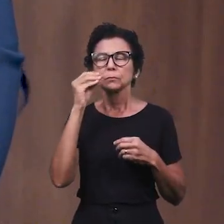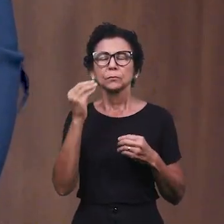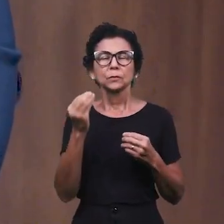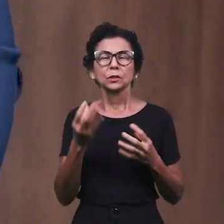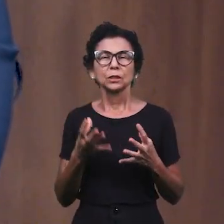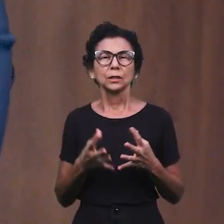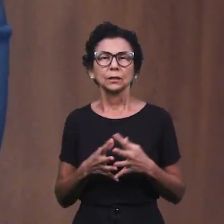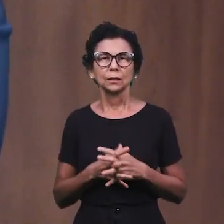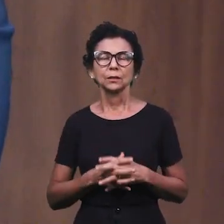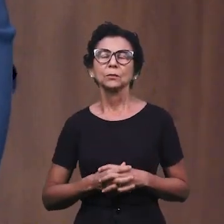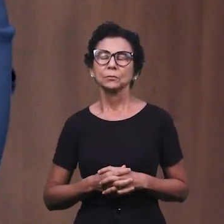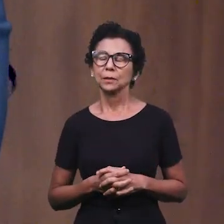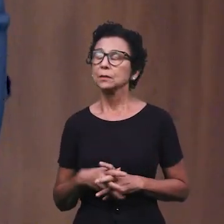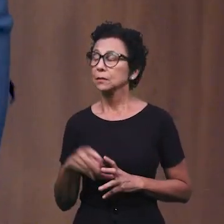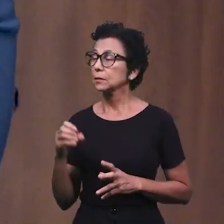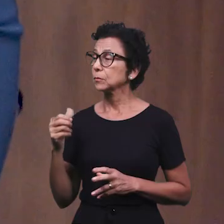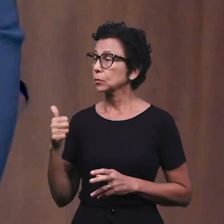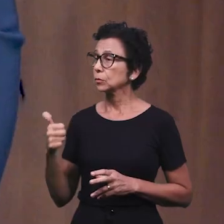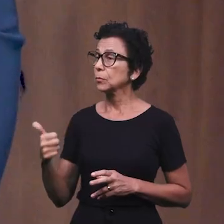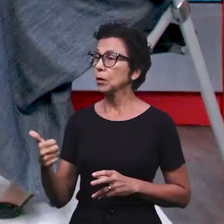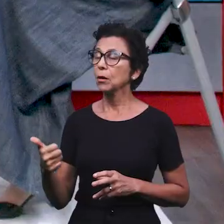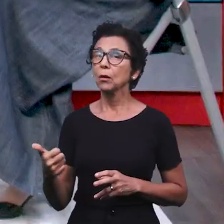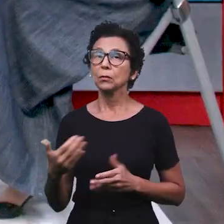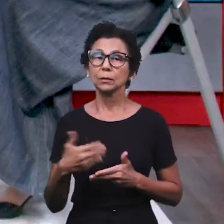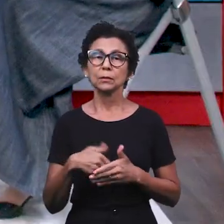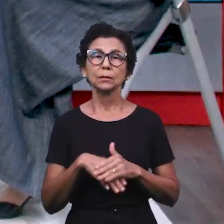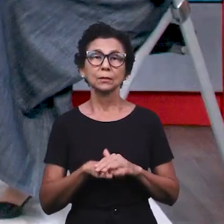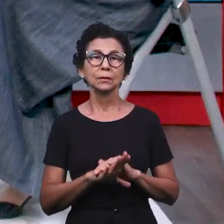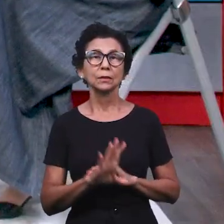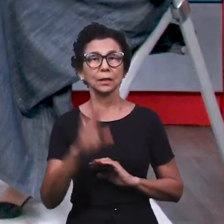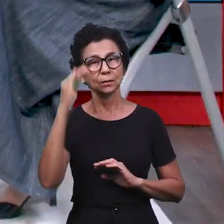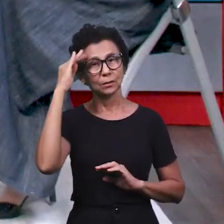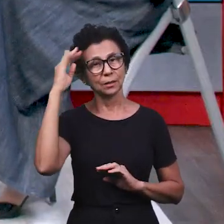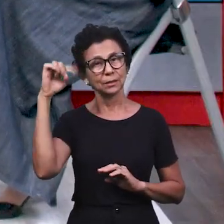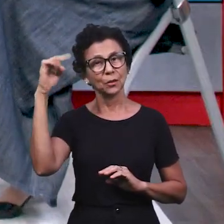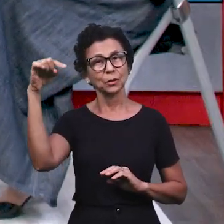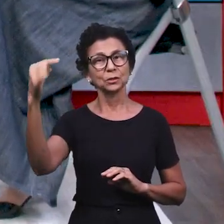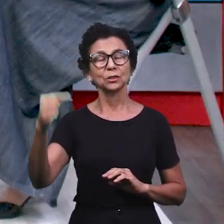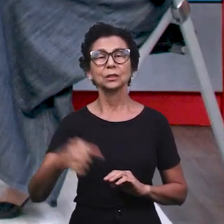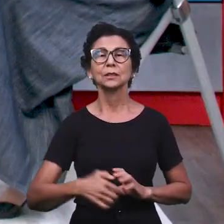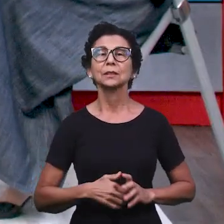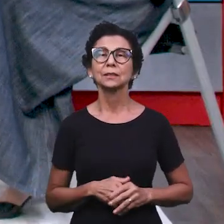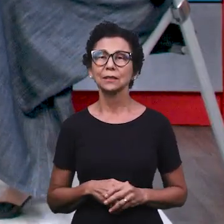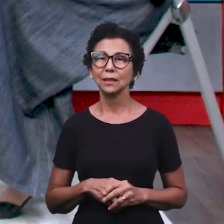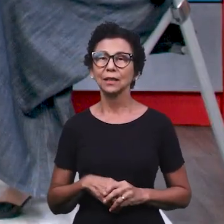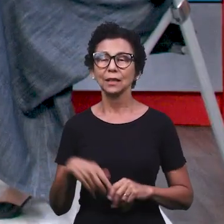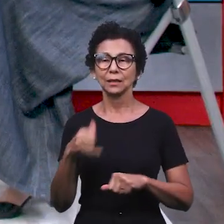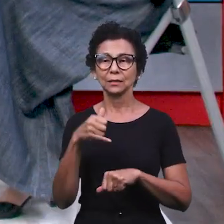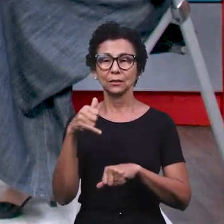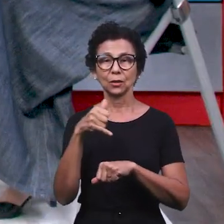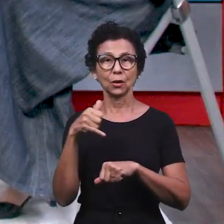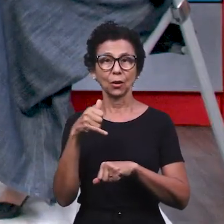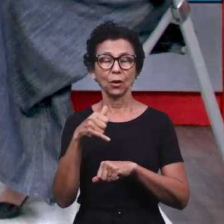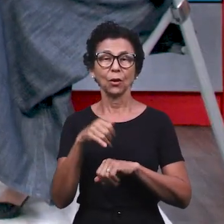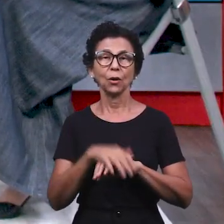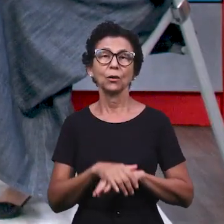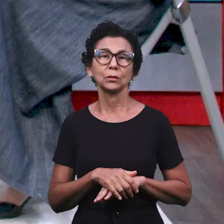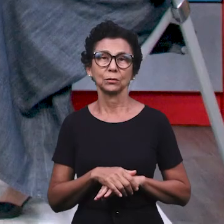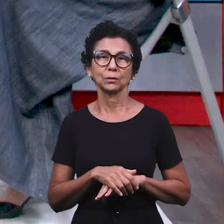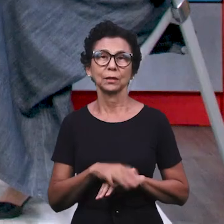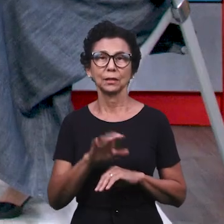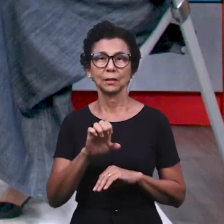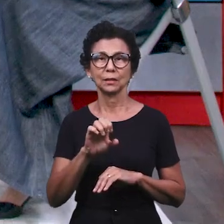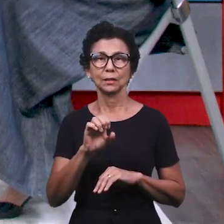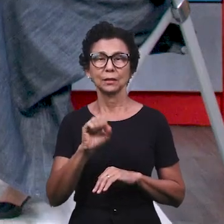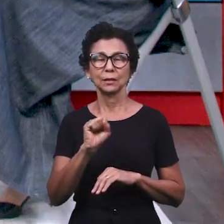relaxamento adicional, muito bom. né? Isso faz parte do ritual, né, que eu estava falando do sono. Então, Exatamente. o óleo essencial está sendo muito utilizado